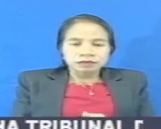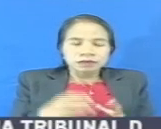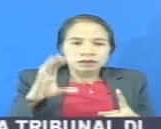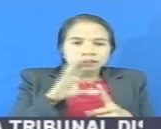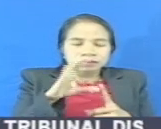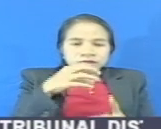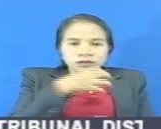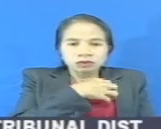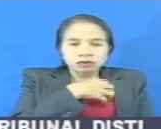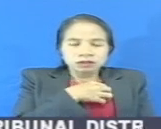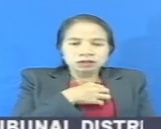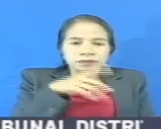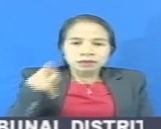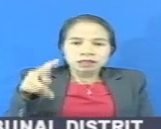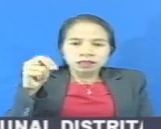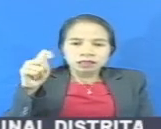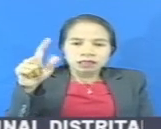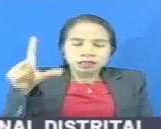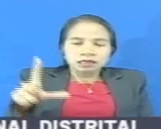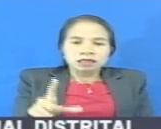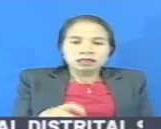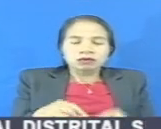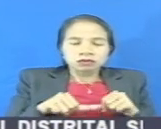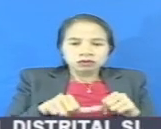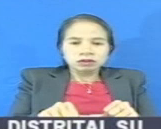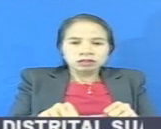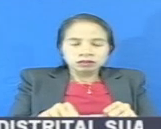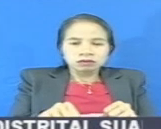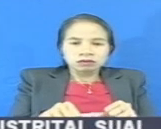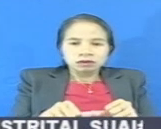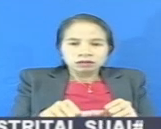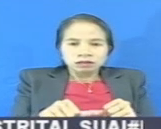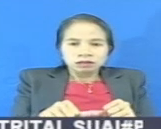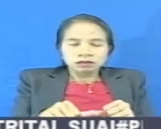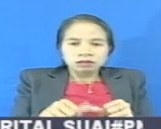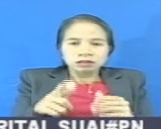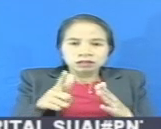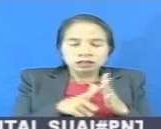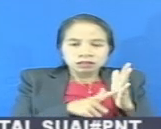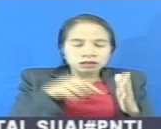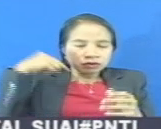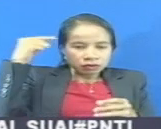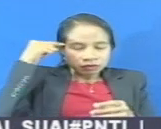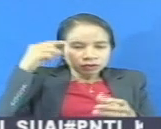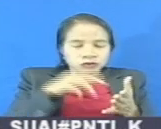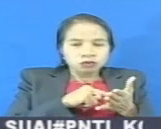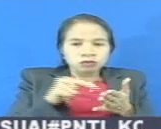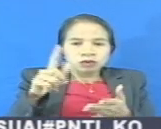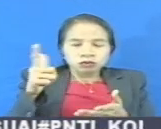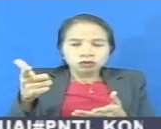Comando Geral Polícia Nacional Timor-Leste e a quarta-feira semana né, continua a sensibiliza decreto governo número Rua Nulo Rasanida